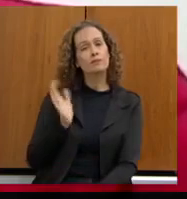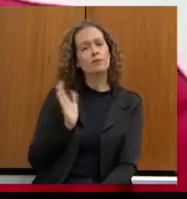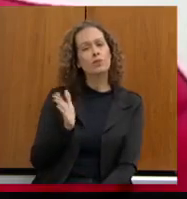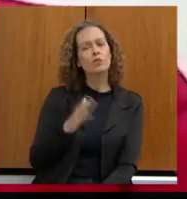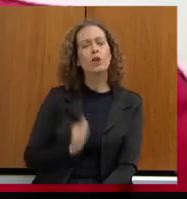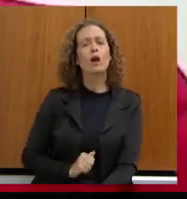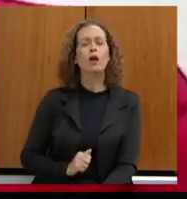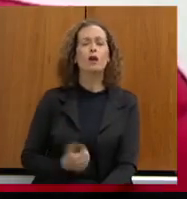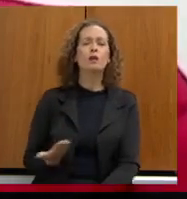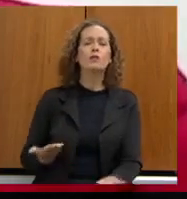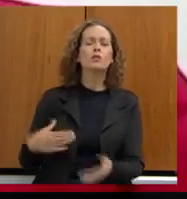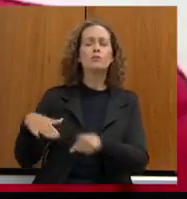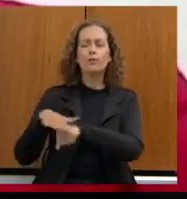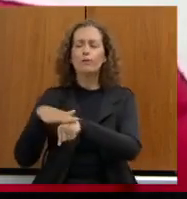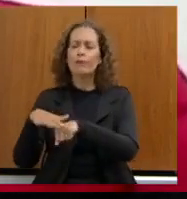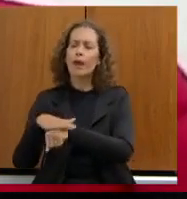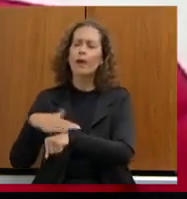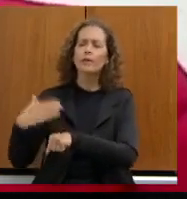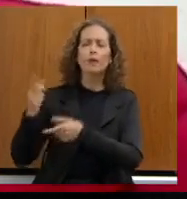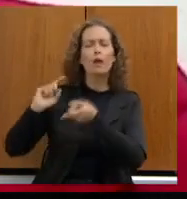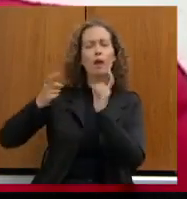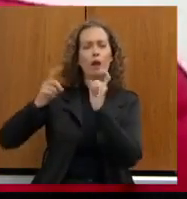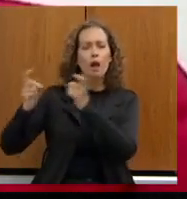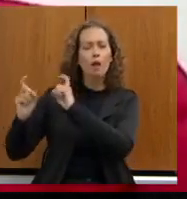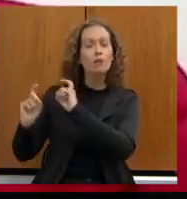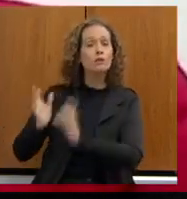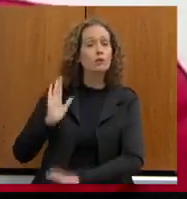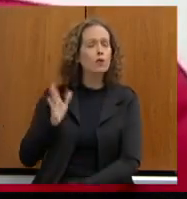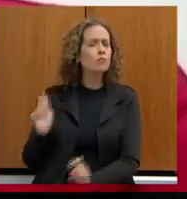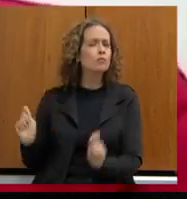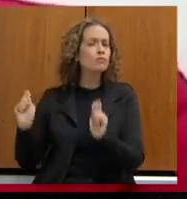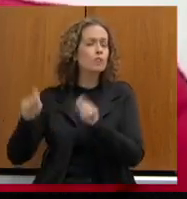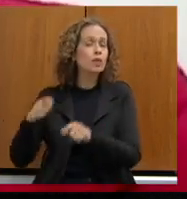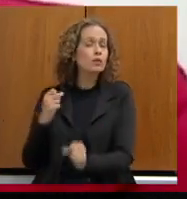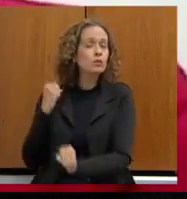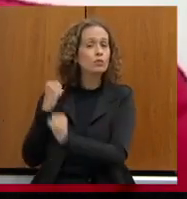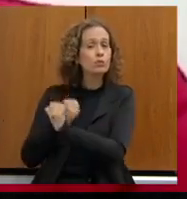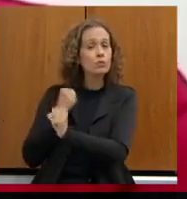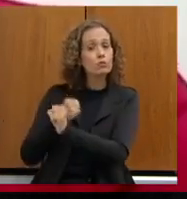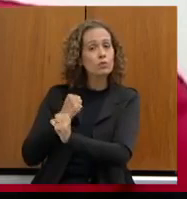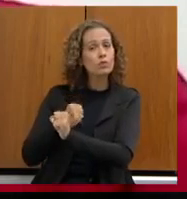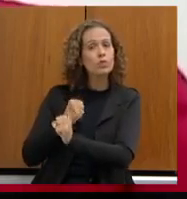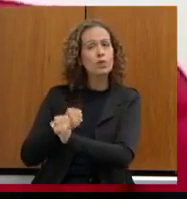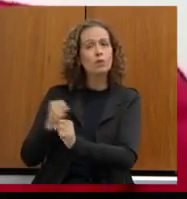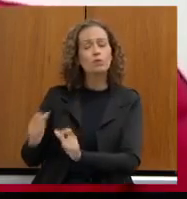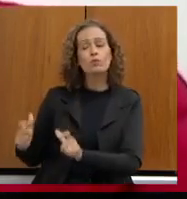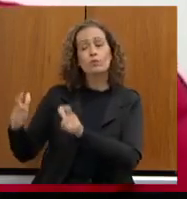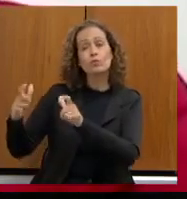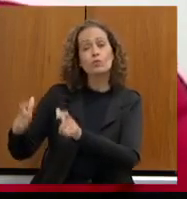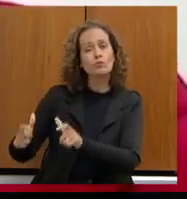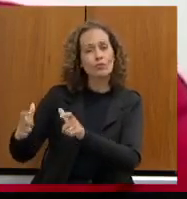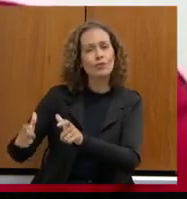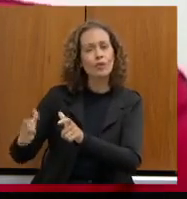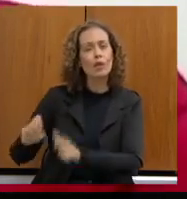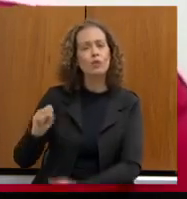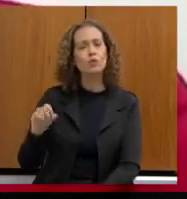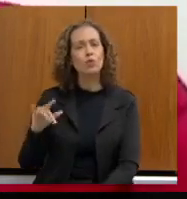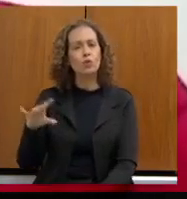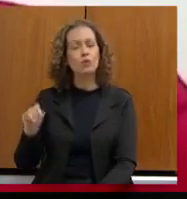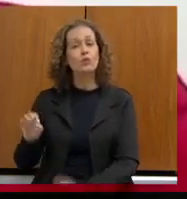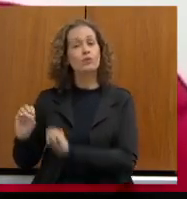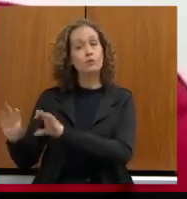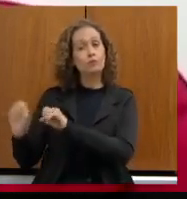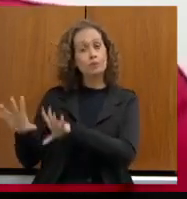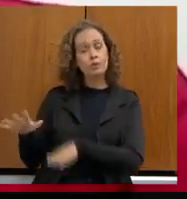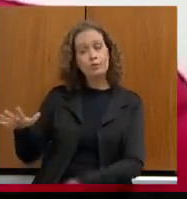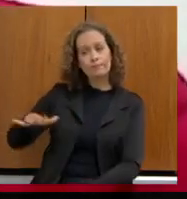conversas feitas postado é na bolsa trindade da construção do Centro socioeducativo no Vale